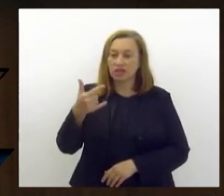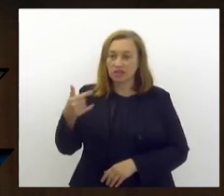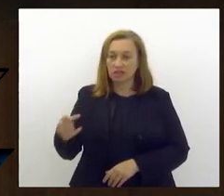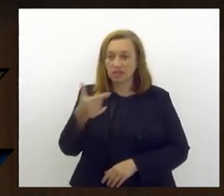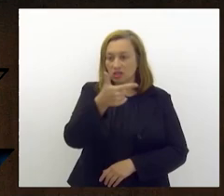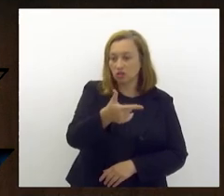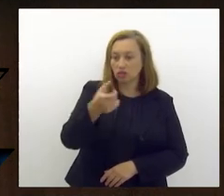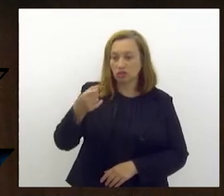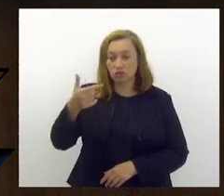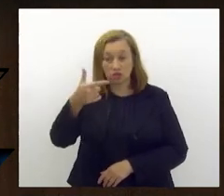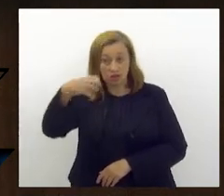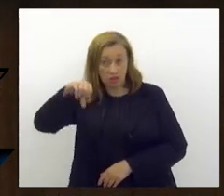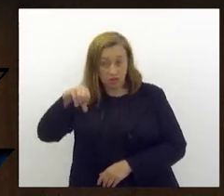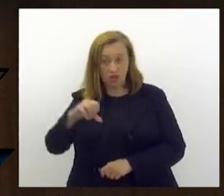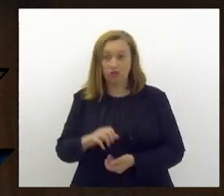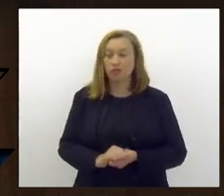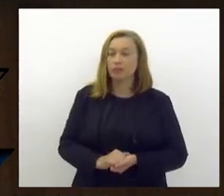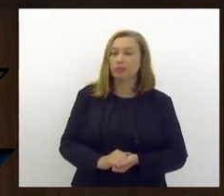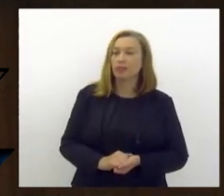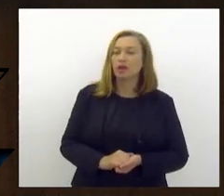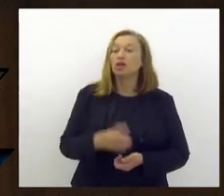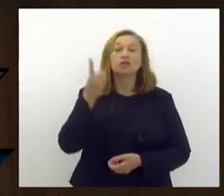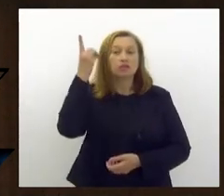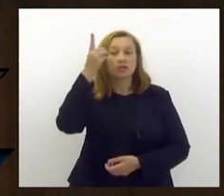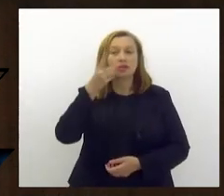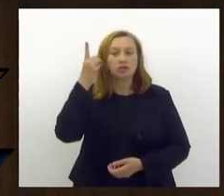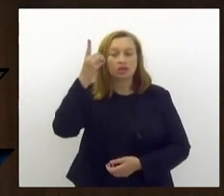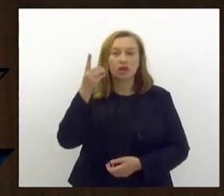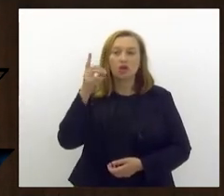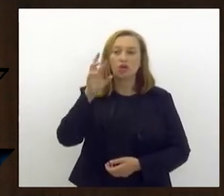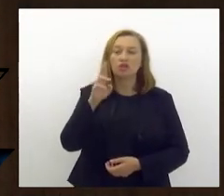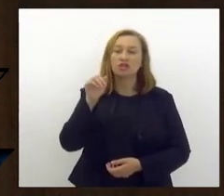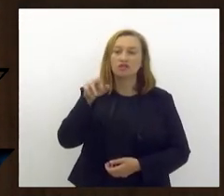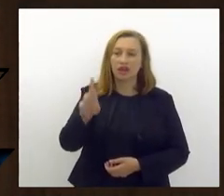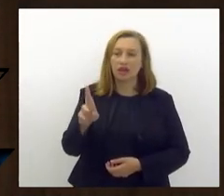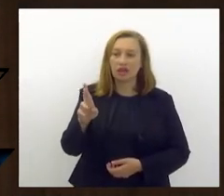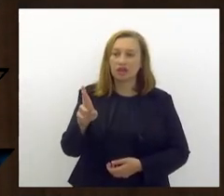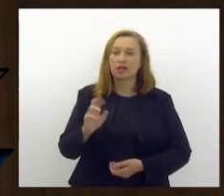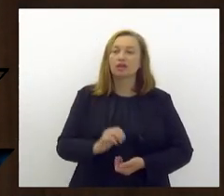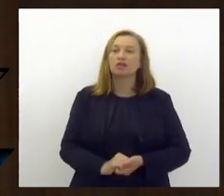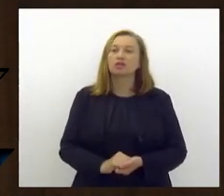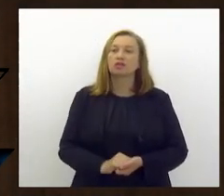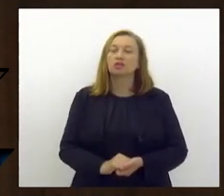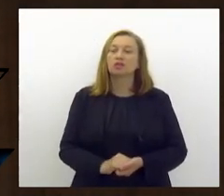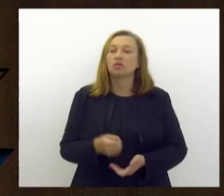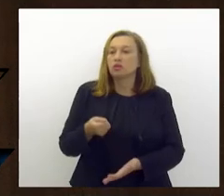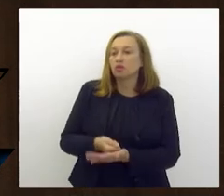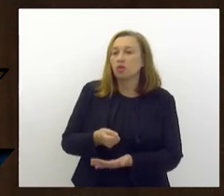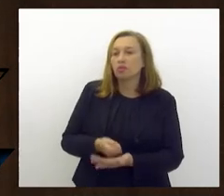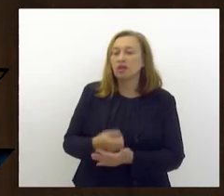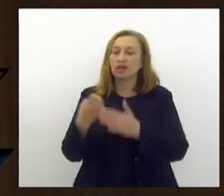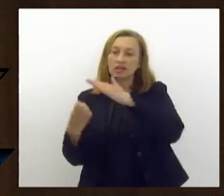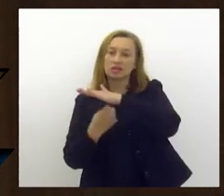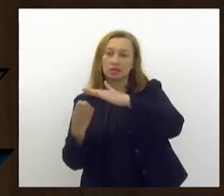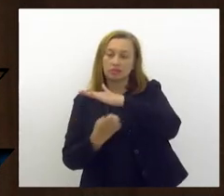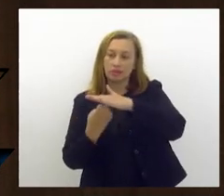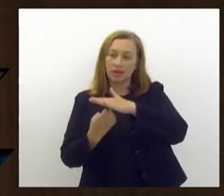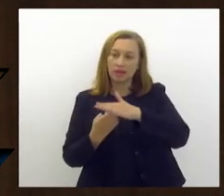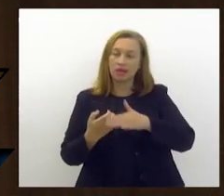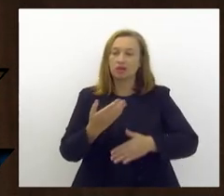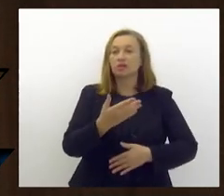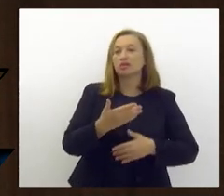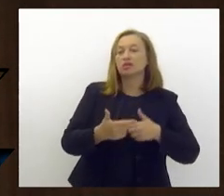1747 de 2019, de autoria do deputado Rosenberg Reis, que obriga as concessionárias de serviços